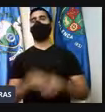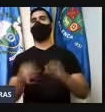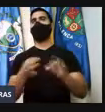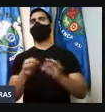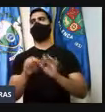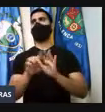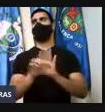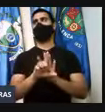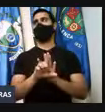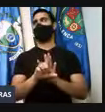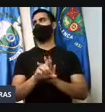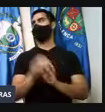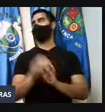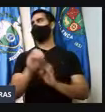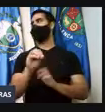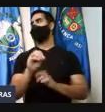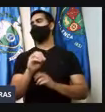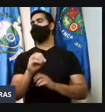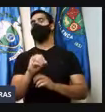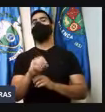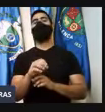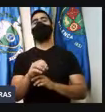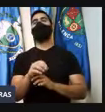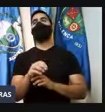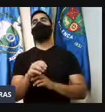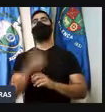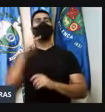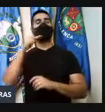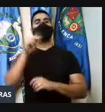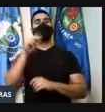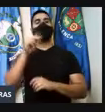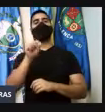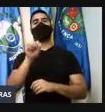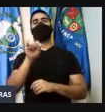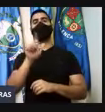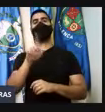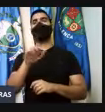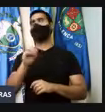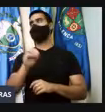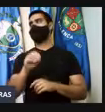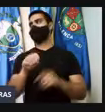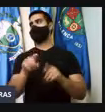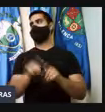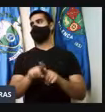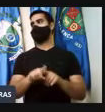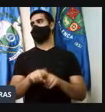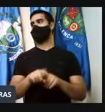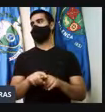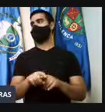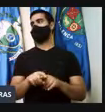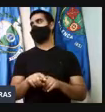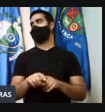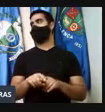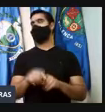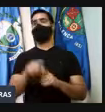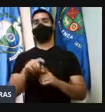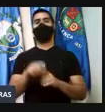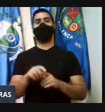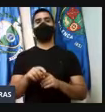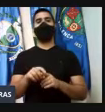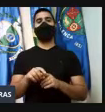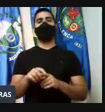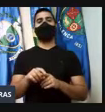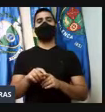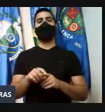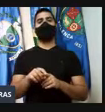resolução 030/2020, vereador Silvio Graça. Fica concedido o título benemérito municipal à enfermeira Cristiane